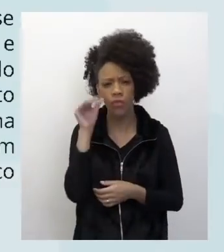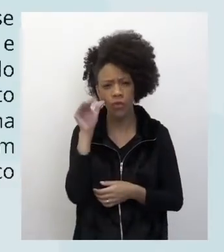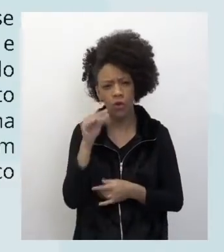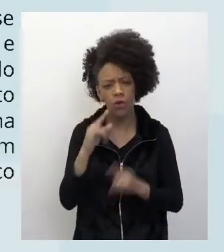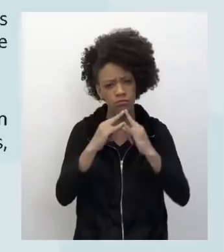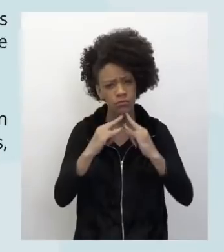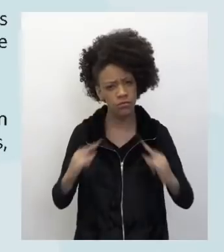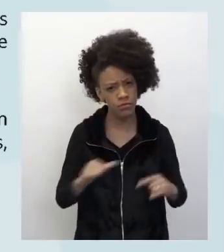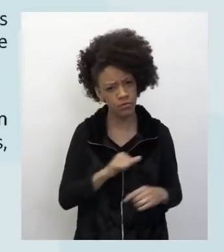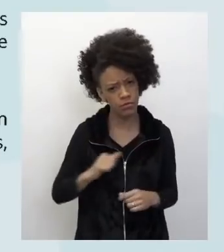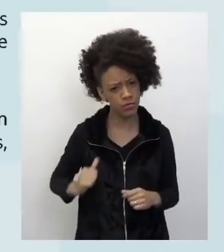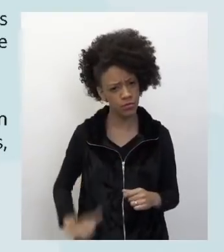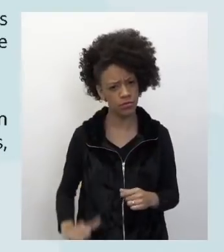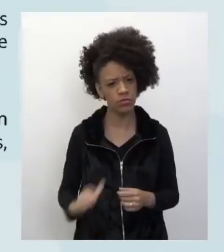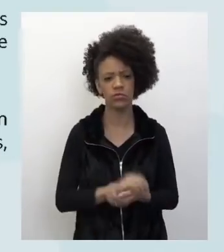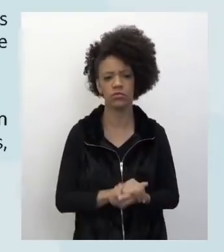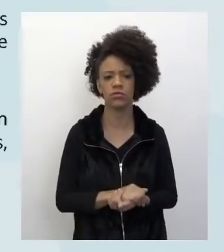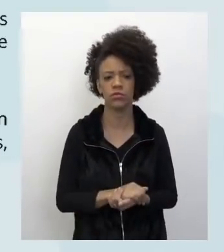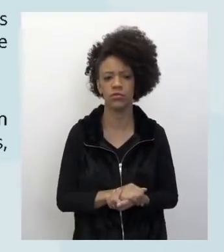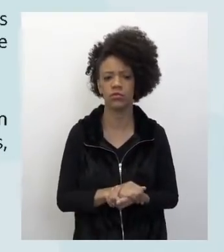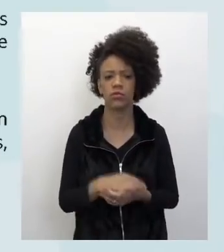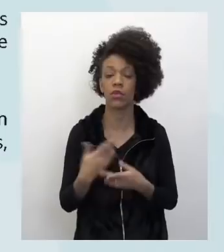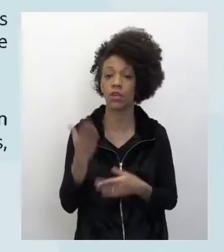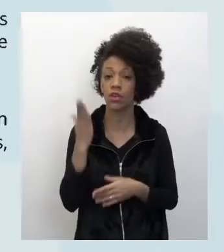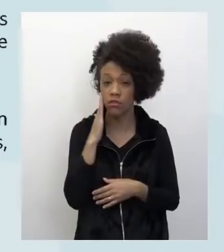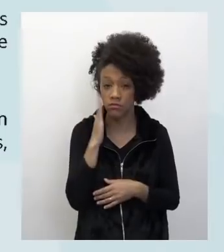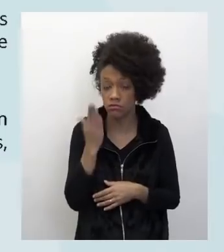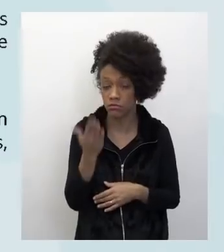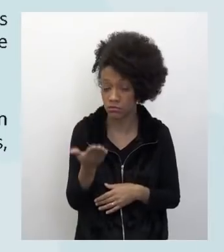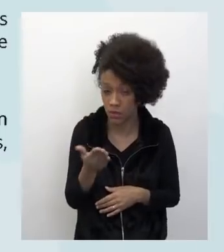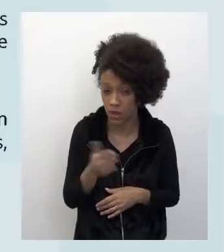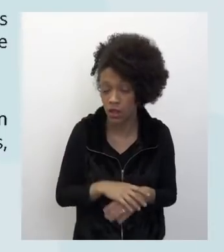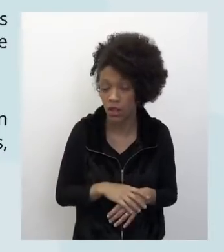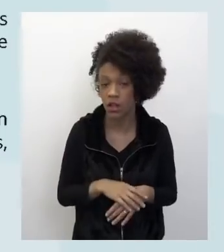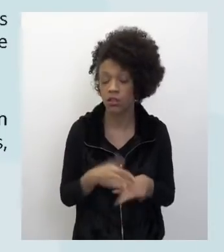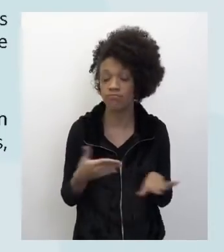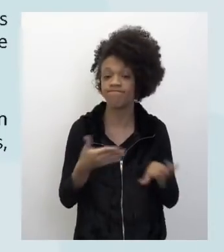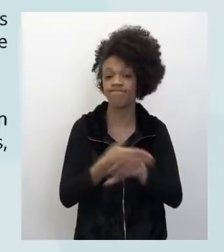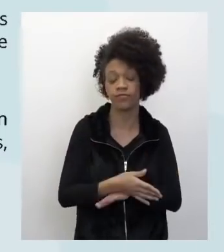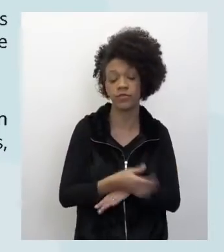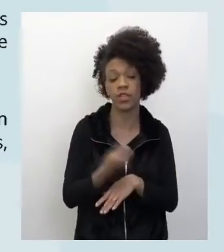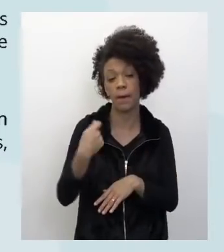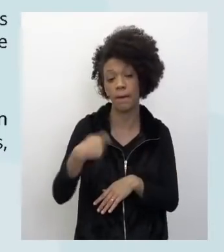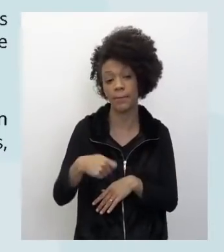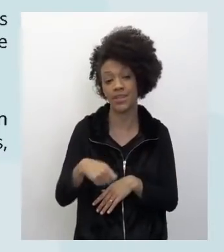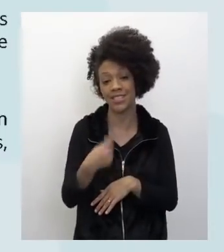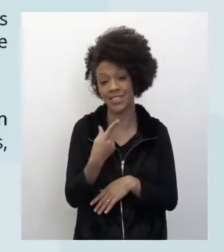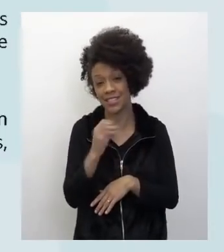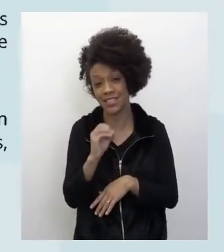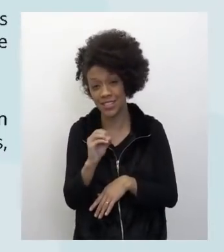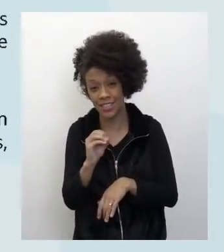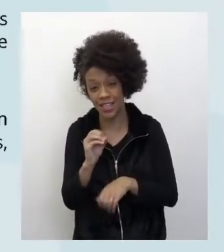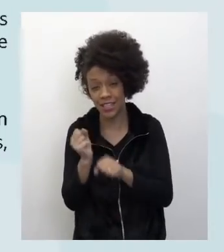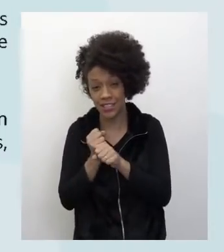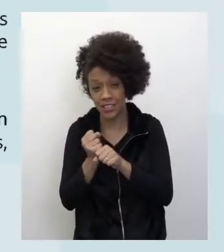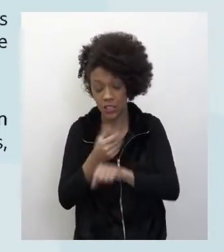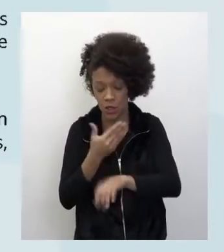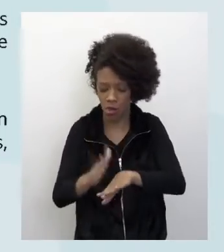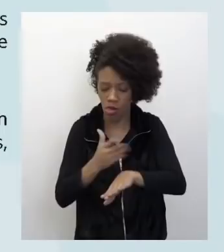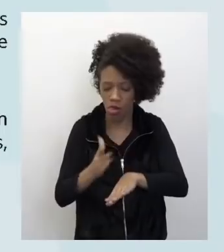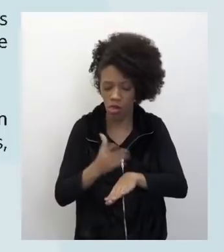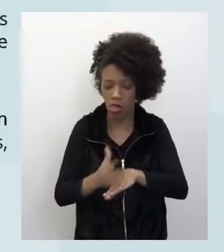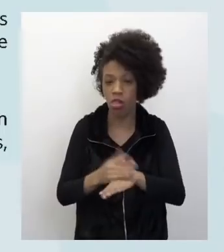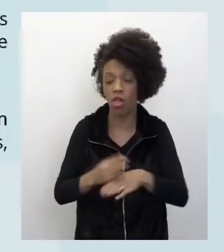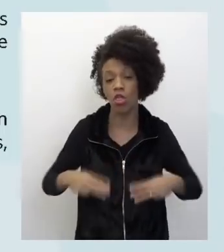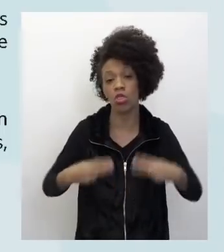Circo Imperial da China. Para você ser um artista do Circo Imperial, você precisa de 10 anos de treinamento no Ministério da Cultura e